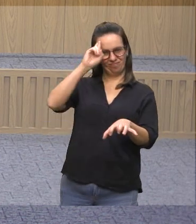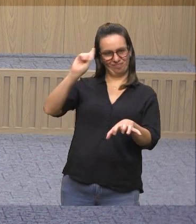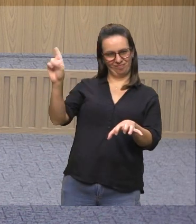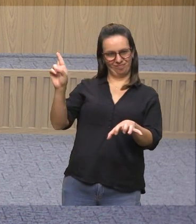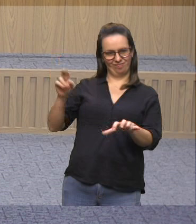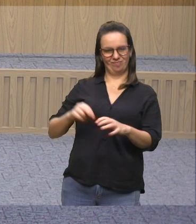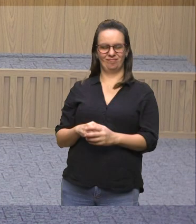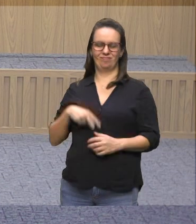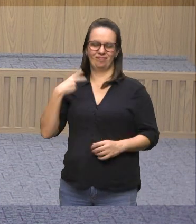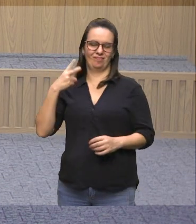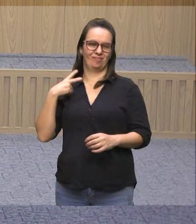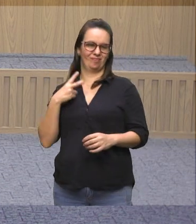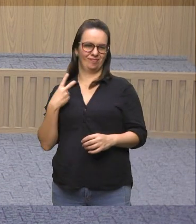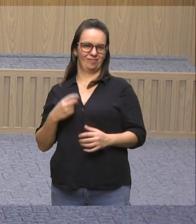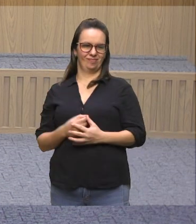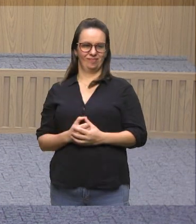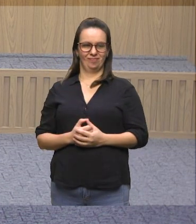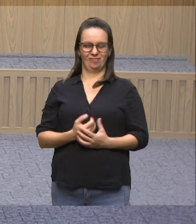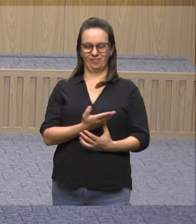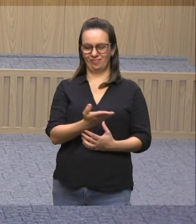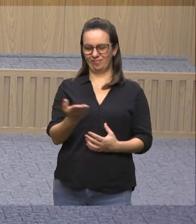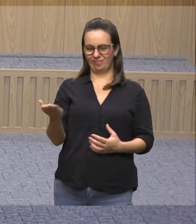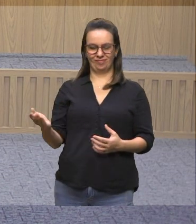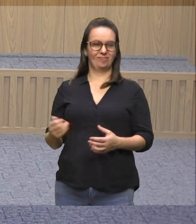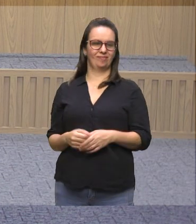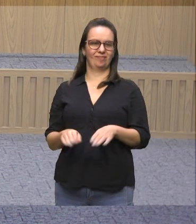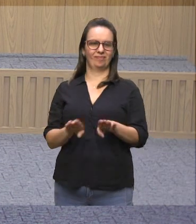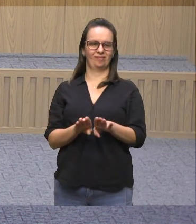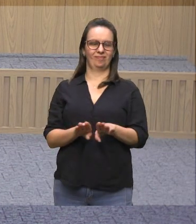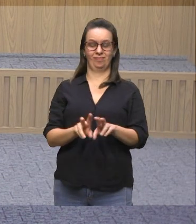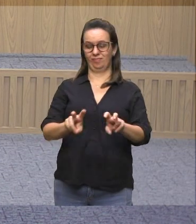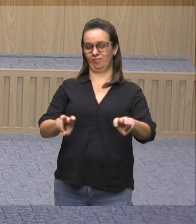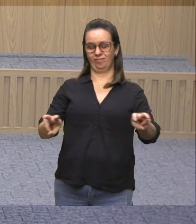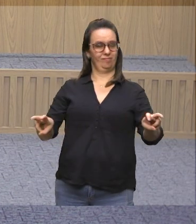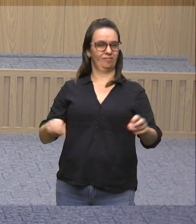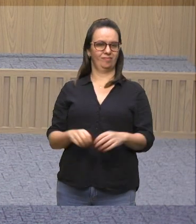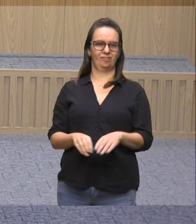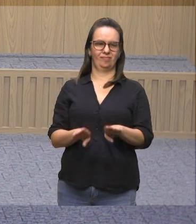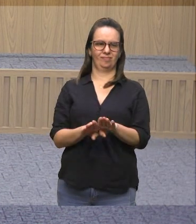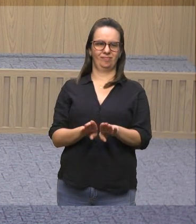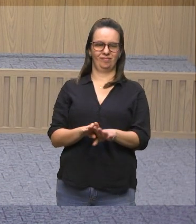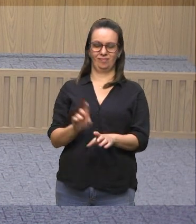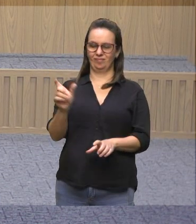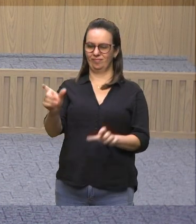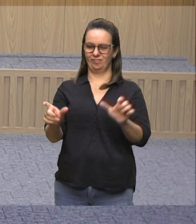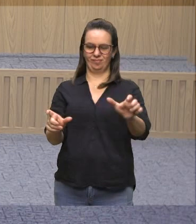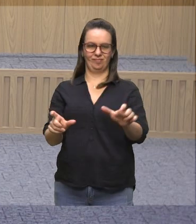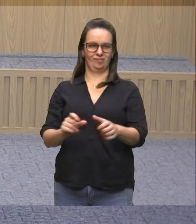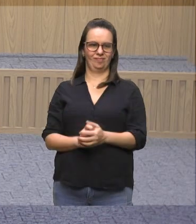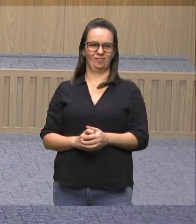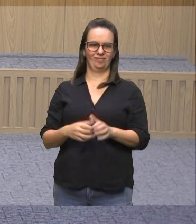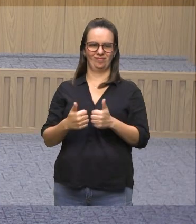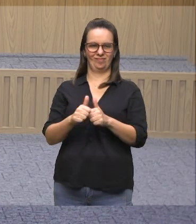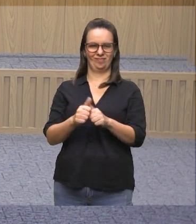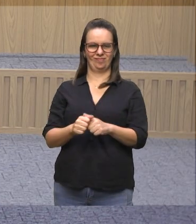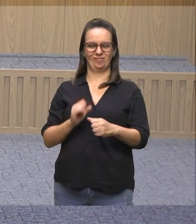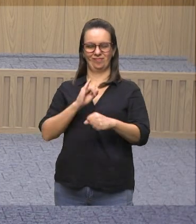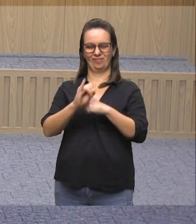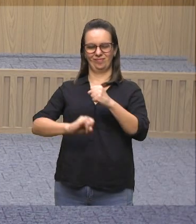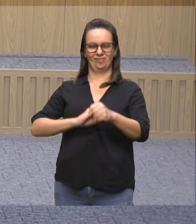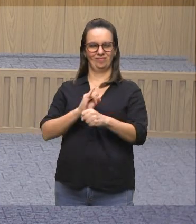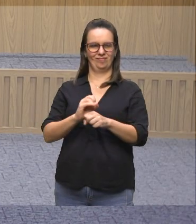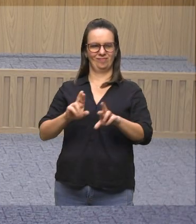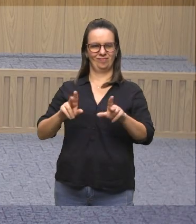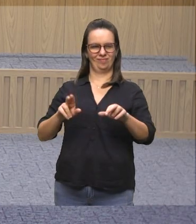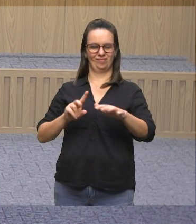acompanha pelas diversas mídias, também pela TV Câmara, pela Rádio Câmara. Quero hoje aqui fazer um agradecimento, né, à secretária do Meio